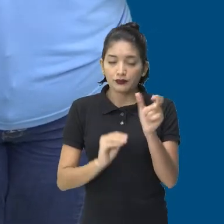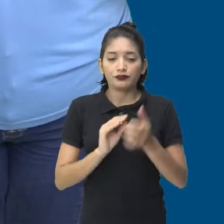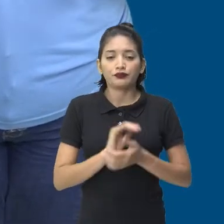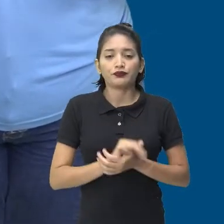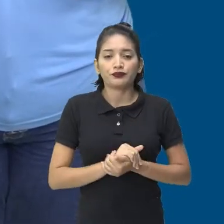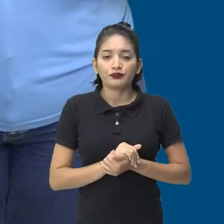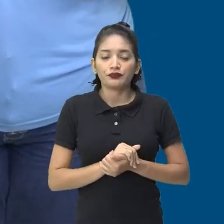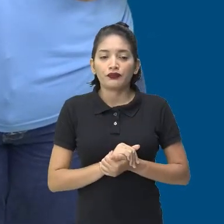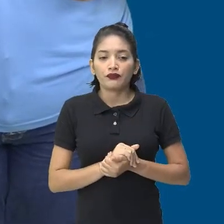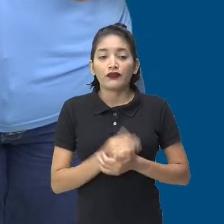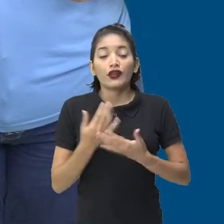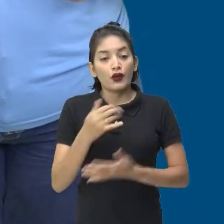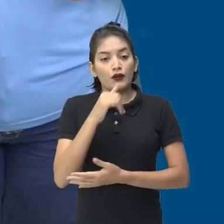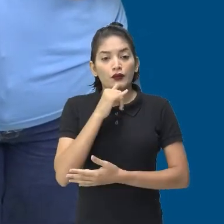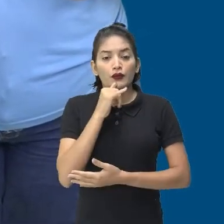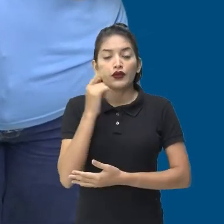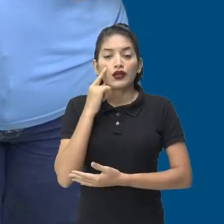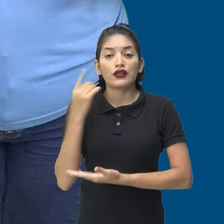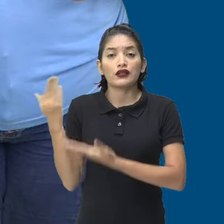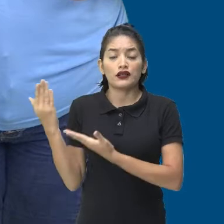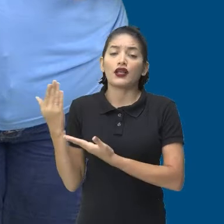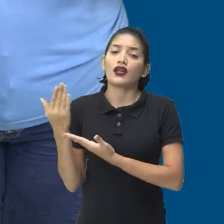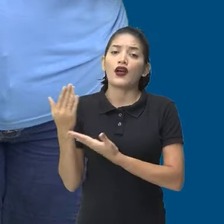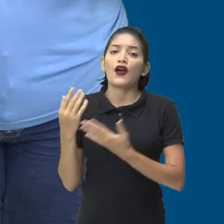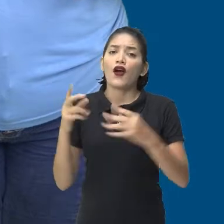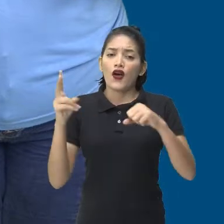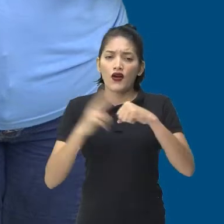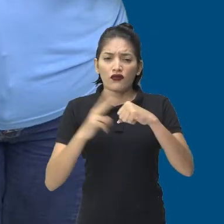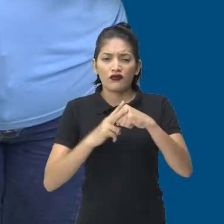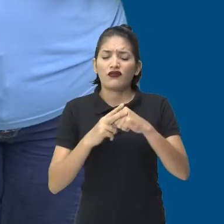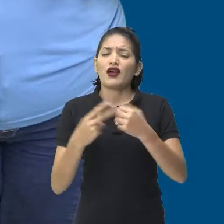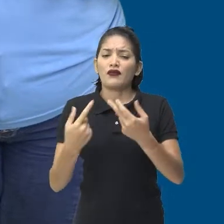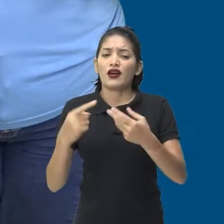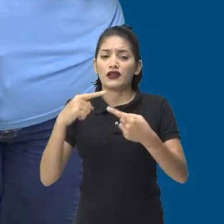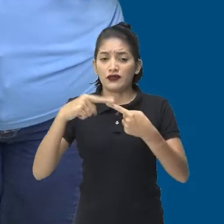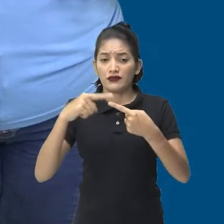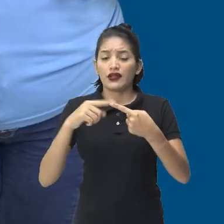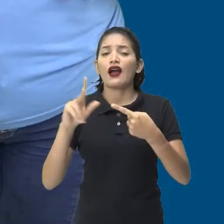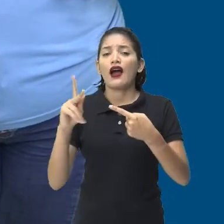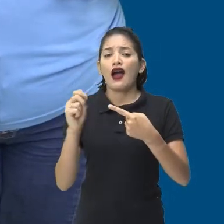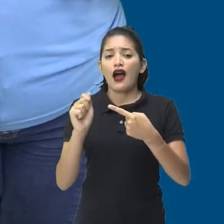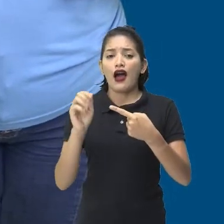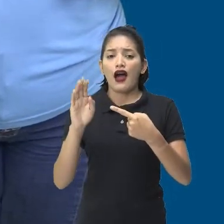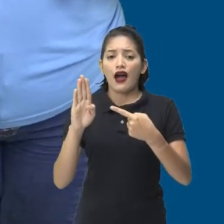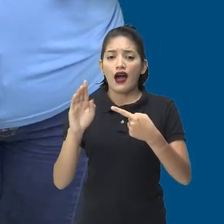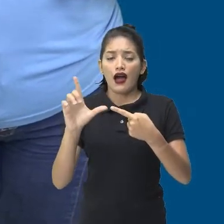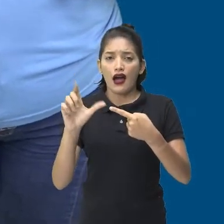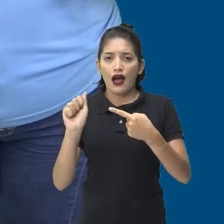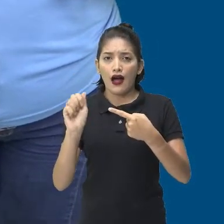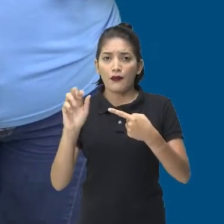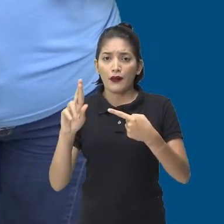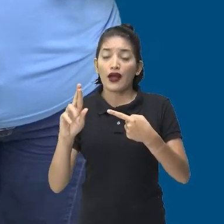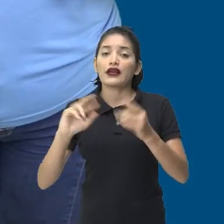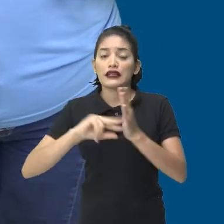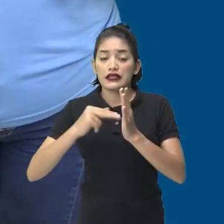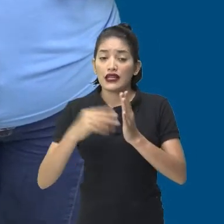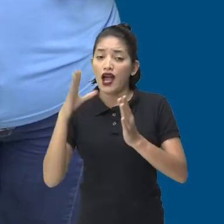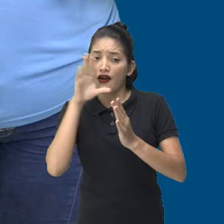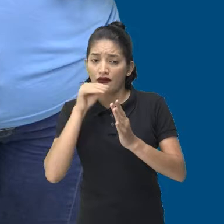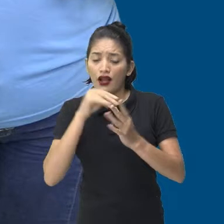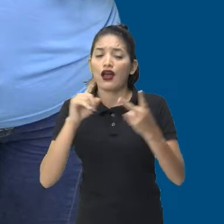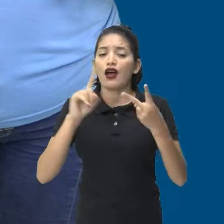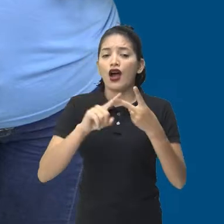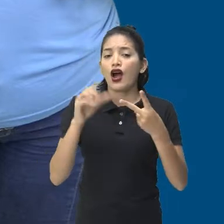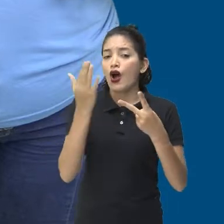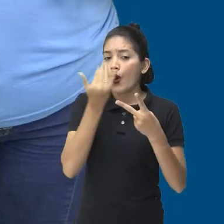verbo, né? Então aqui, ó, eu tenho o verbo hablar, comer. Hablar a gente já sabe que é falar, comer,